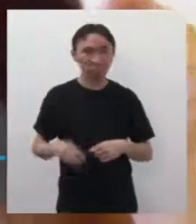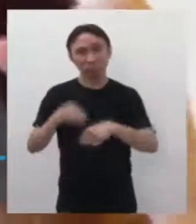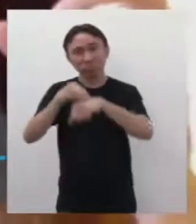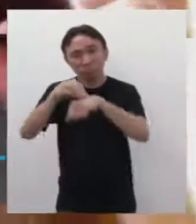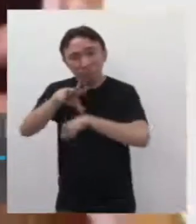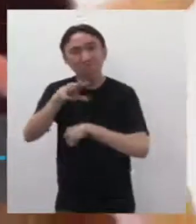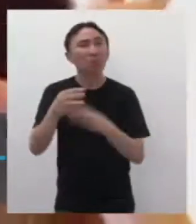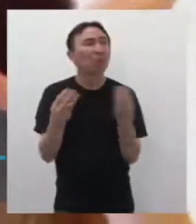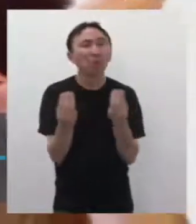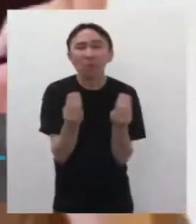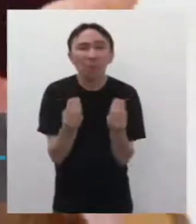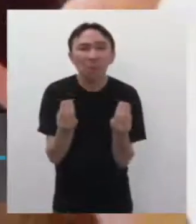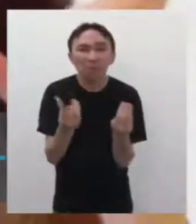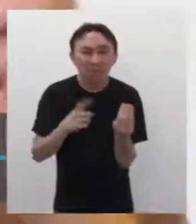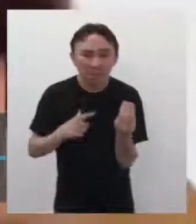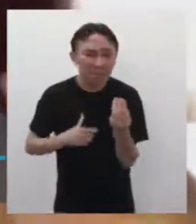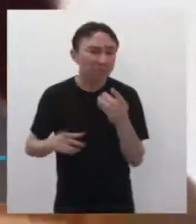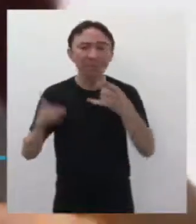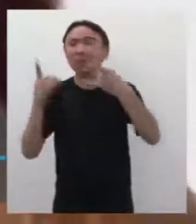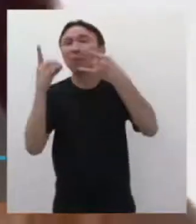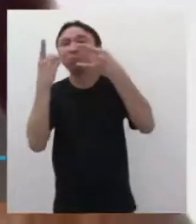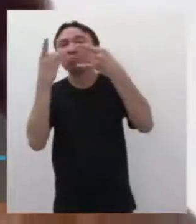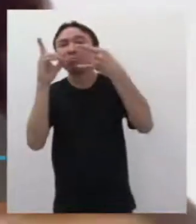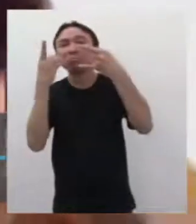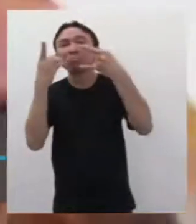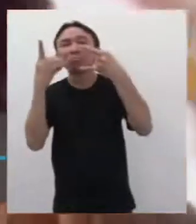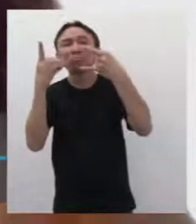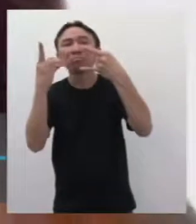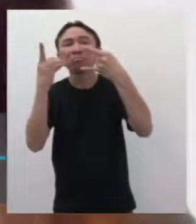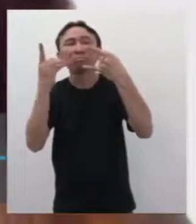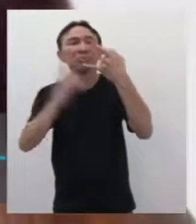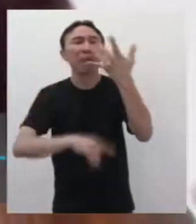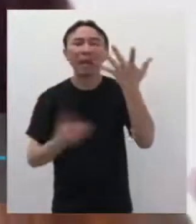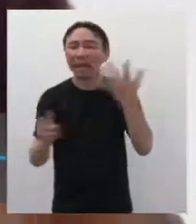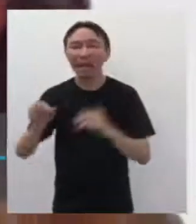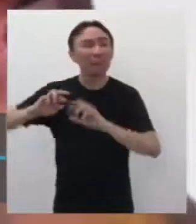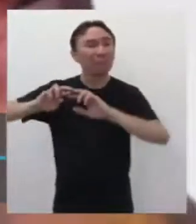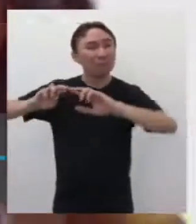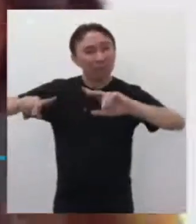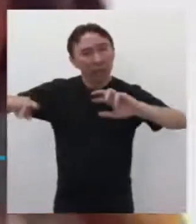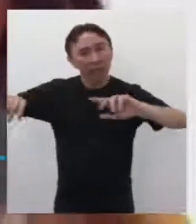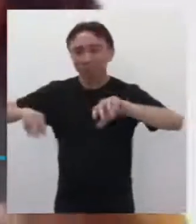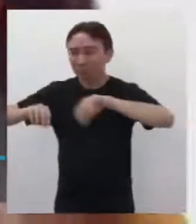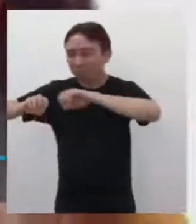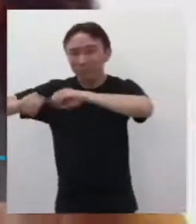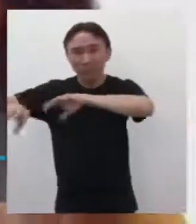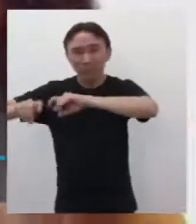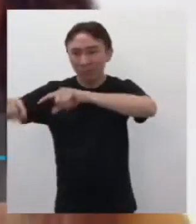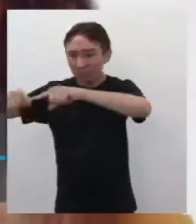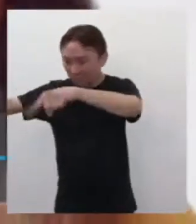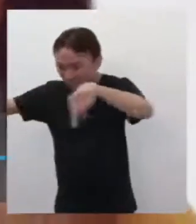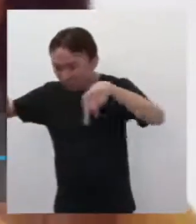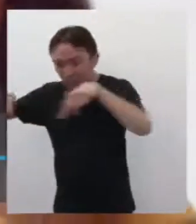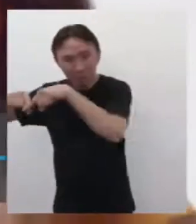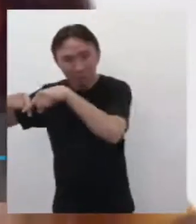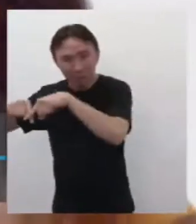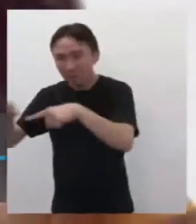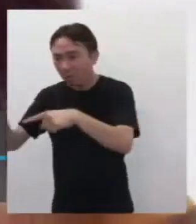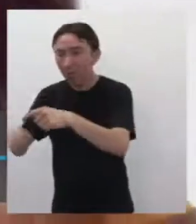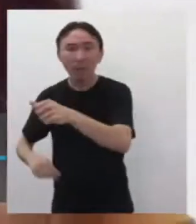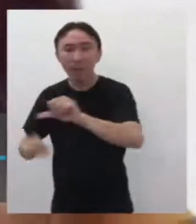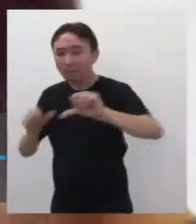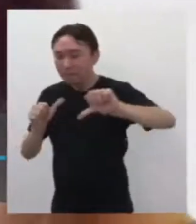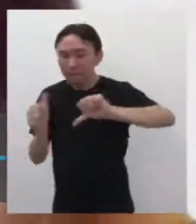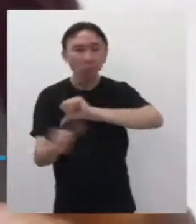Descomplica para transformar a sua sala de aula tradicional, que já não é mais uma sala de aula tradicional, é uma sala de